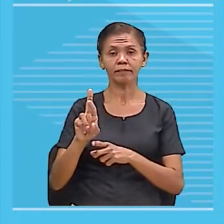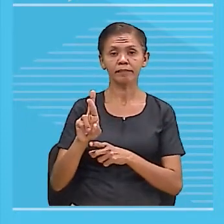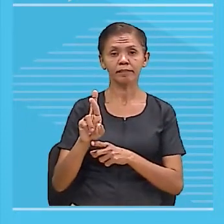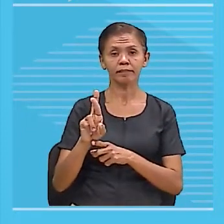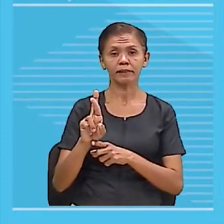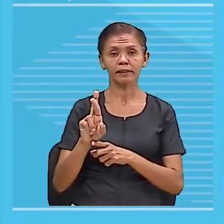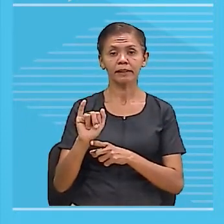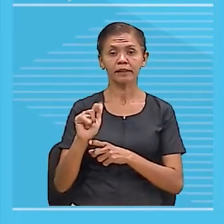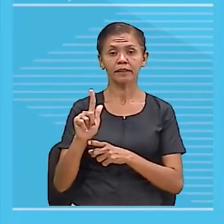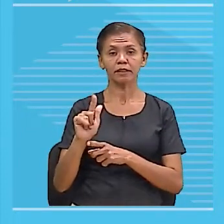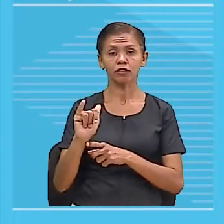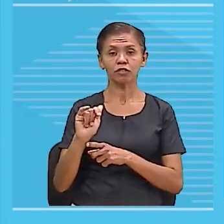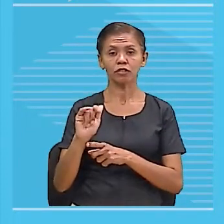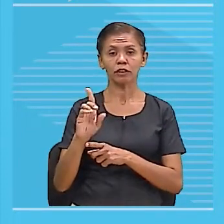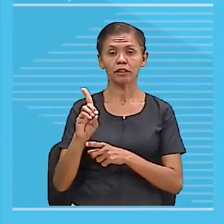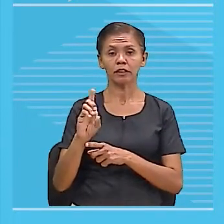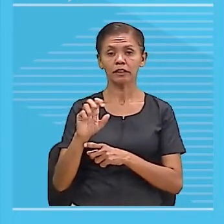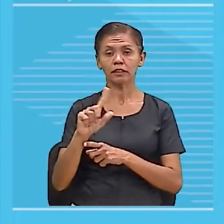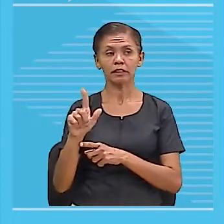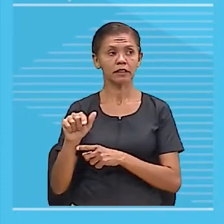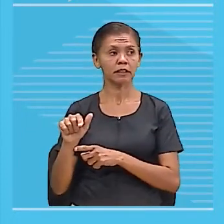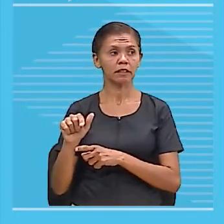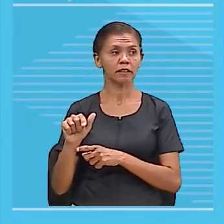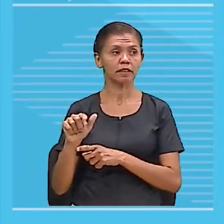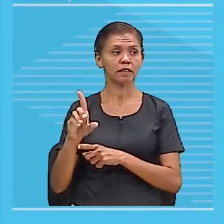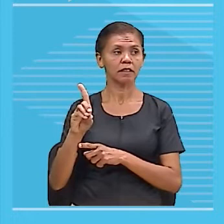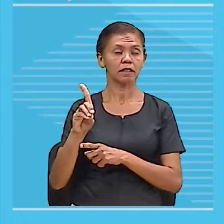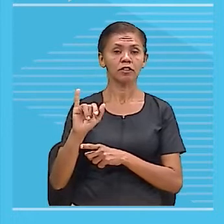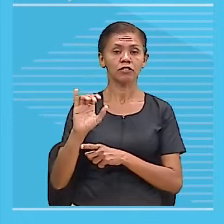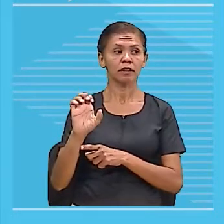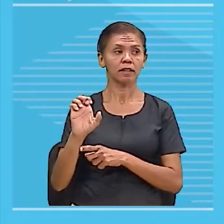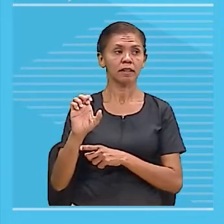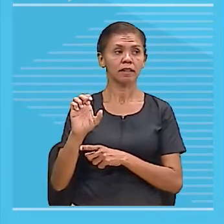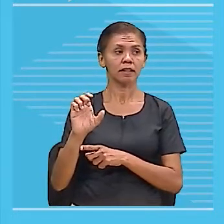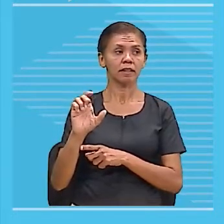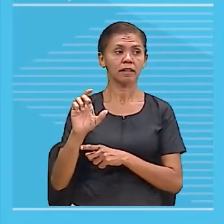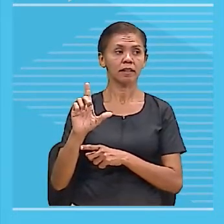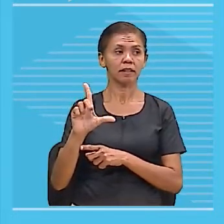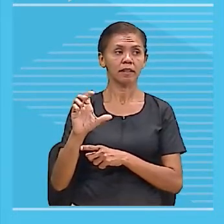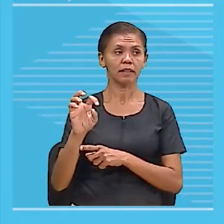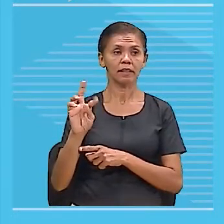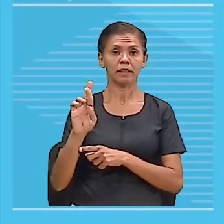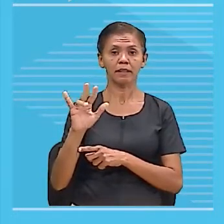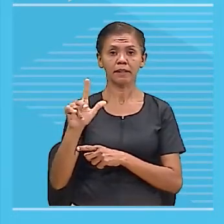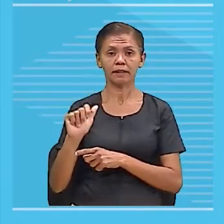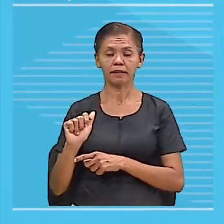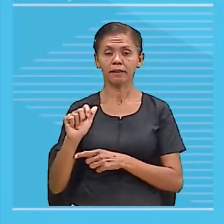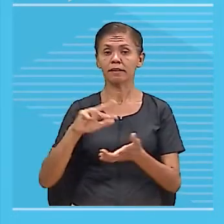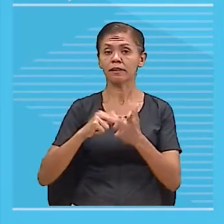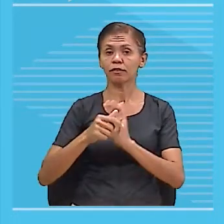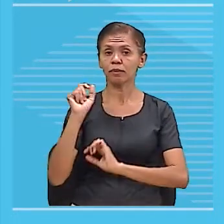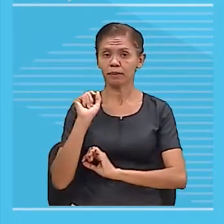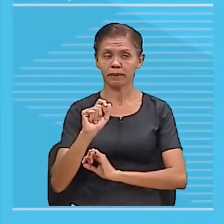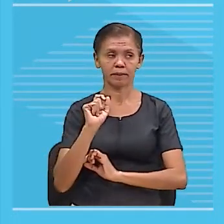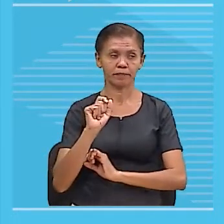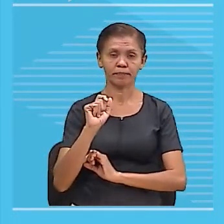rigidez dielétrica. Professor, o que é a rigidez dielétrica? Jovens, cada